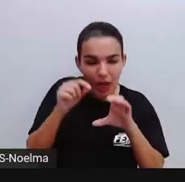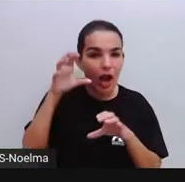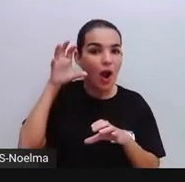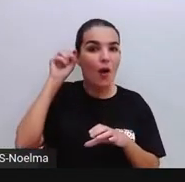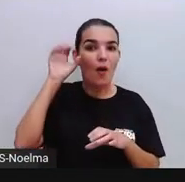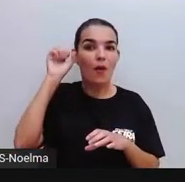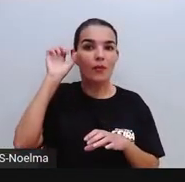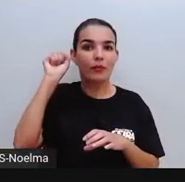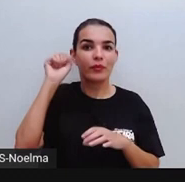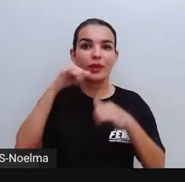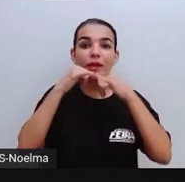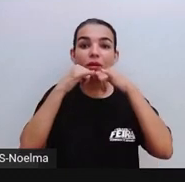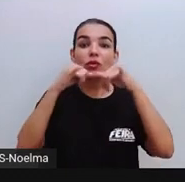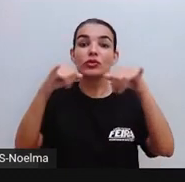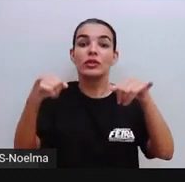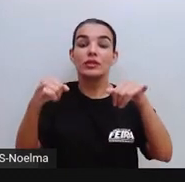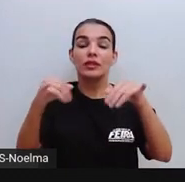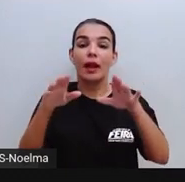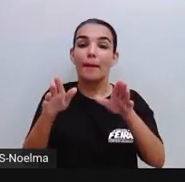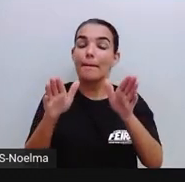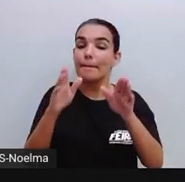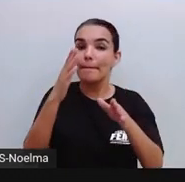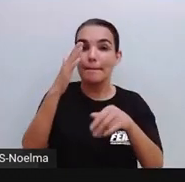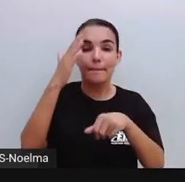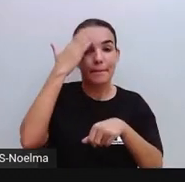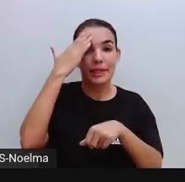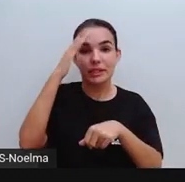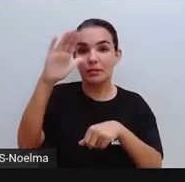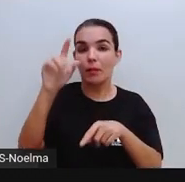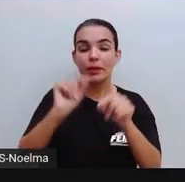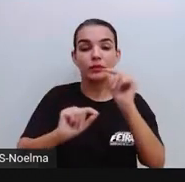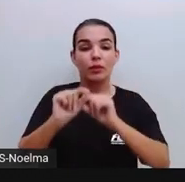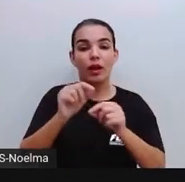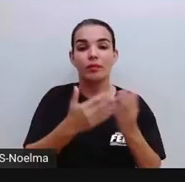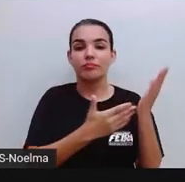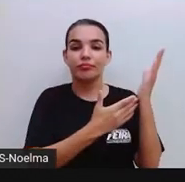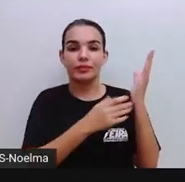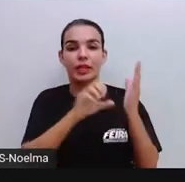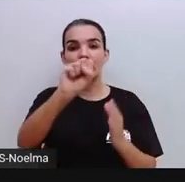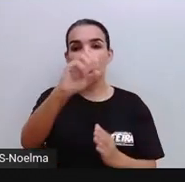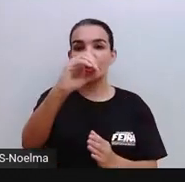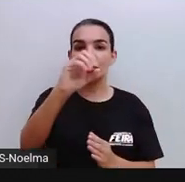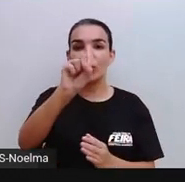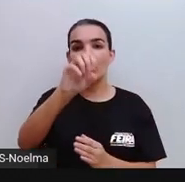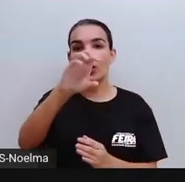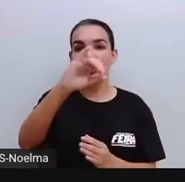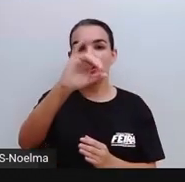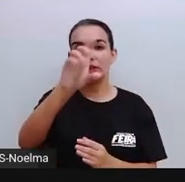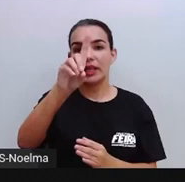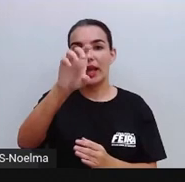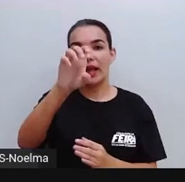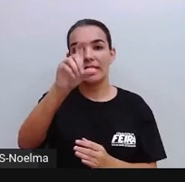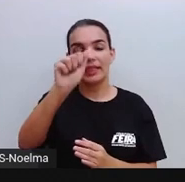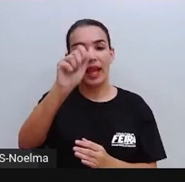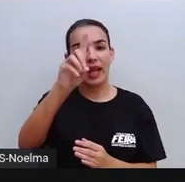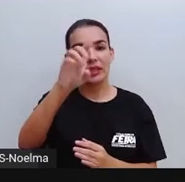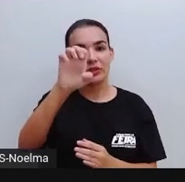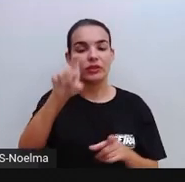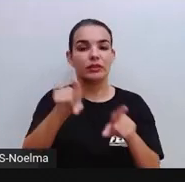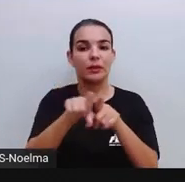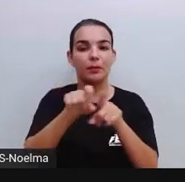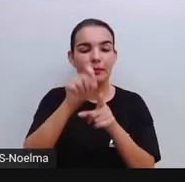ouvir notícia principalmente ali a sociedade que ela transmite né várias notícias Acorda Cidade